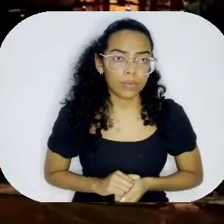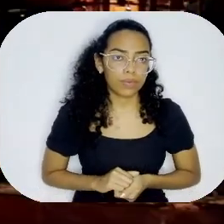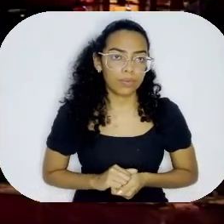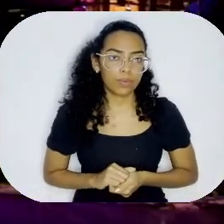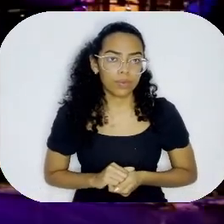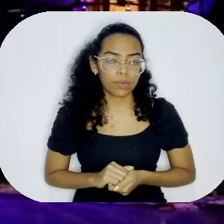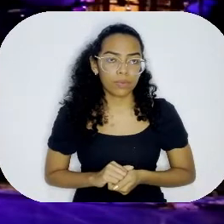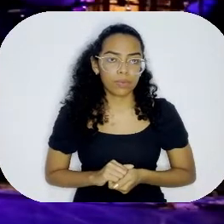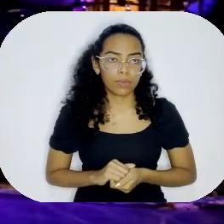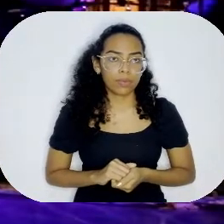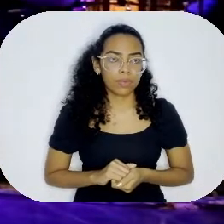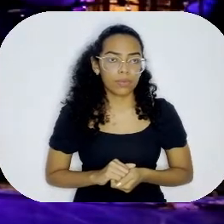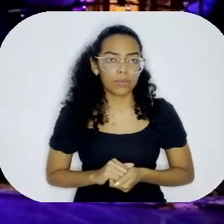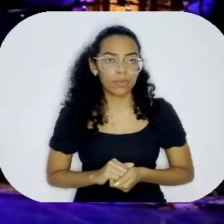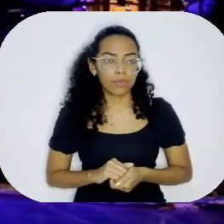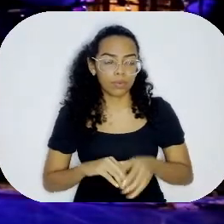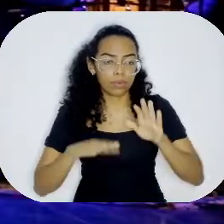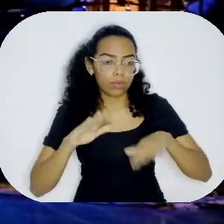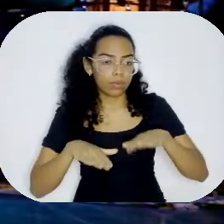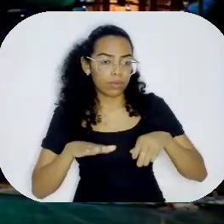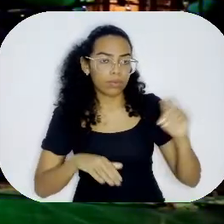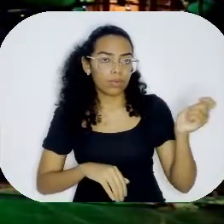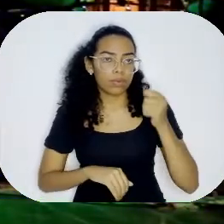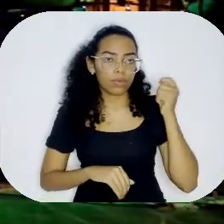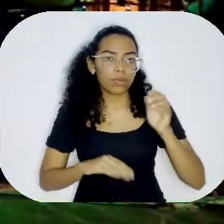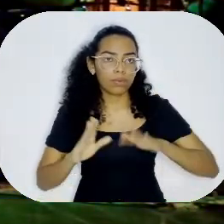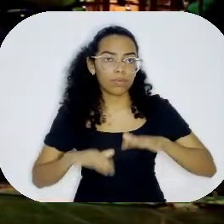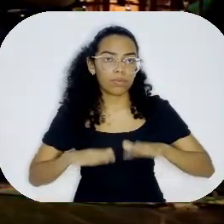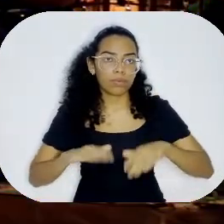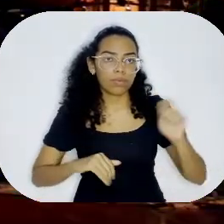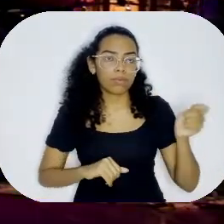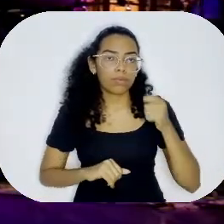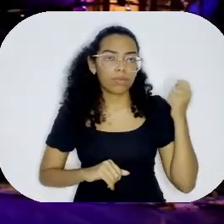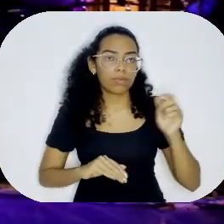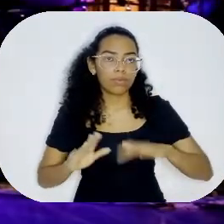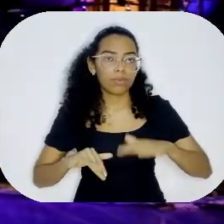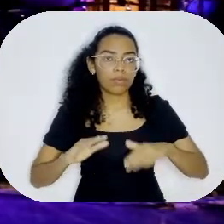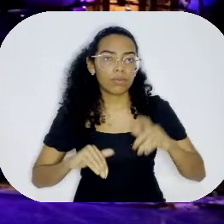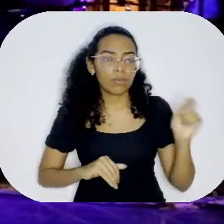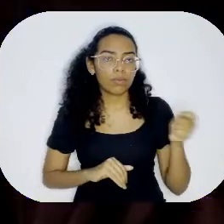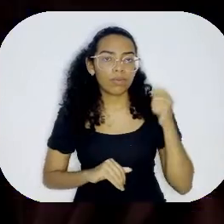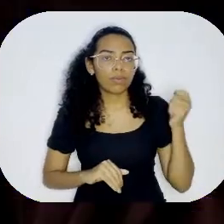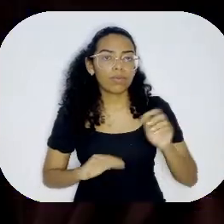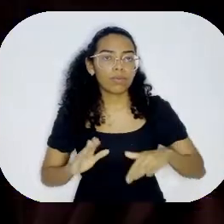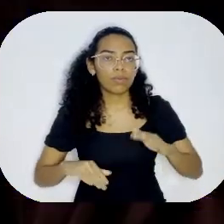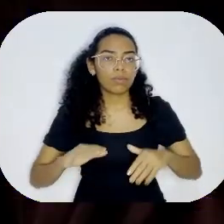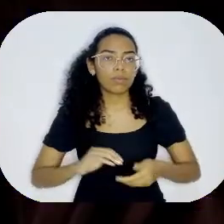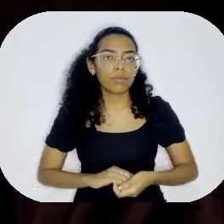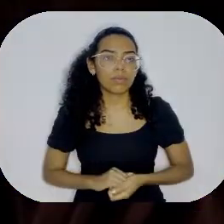maracatus, esse blues de maracatus,